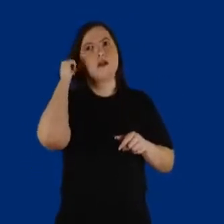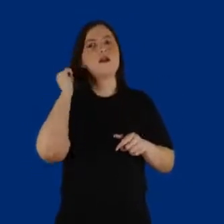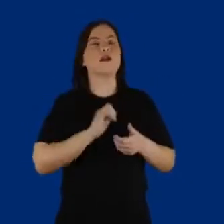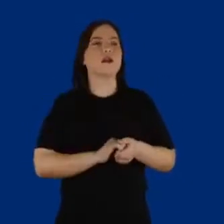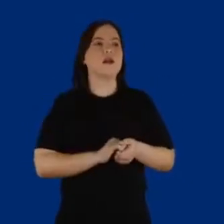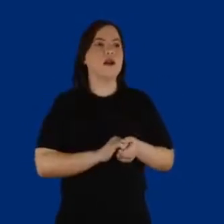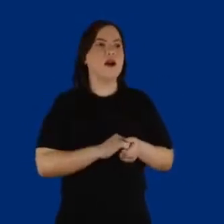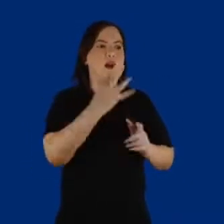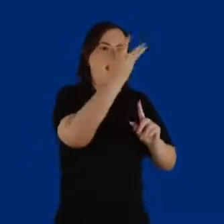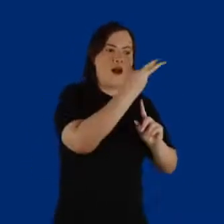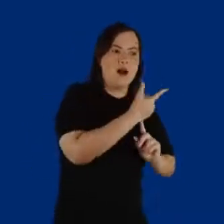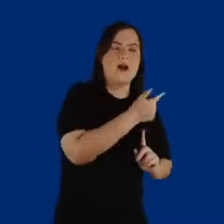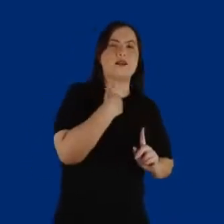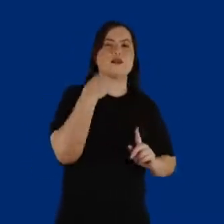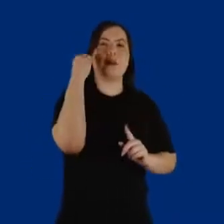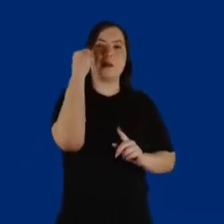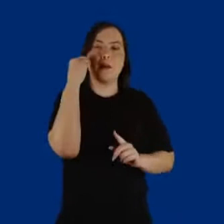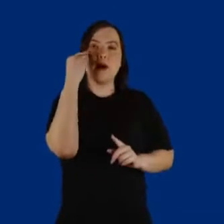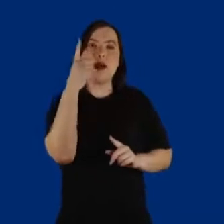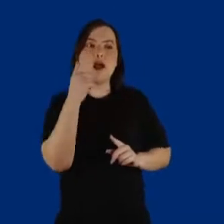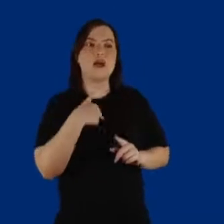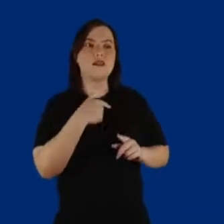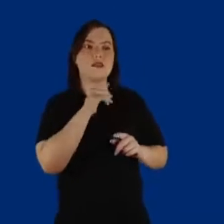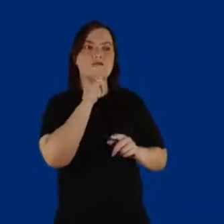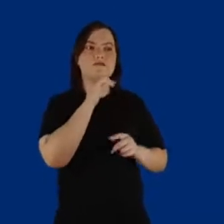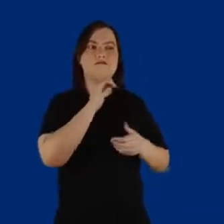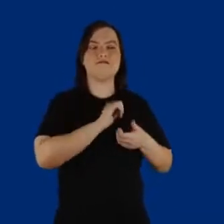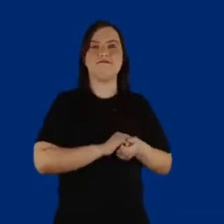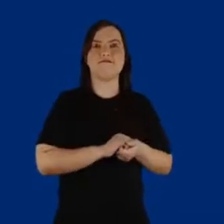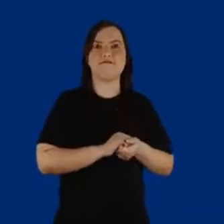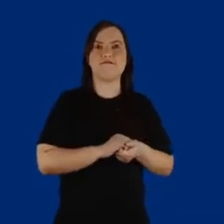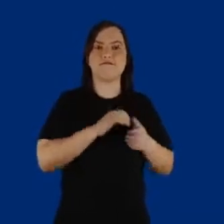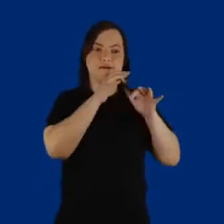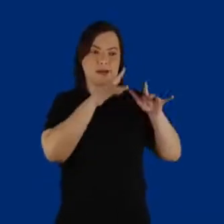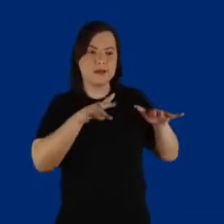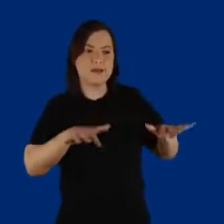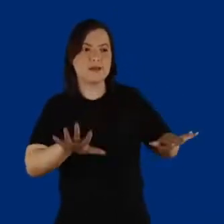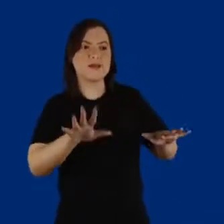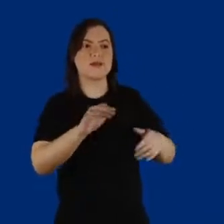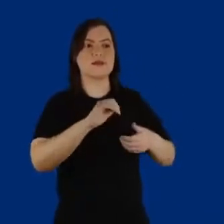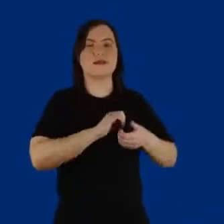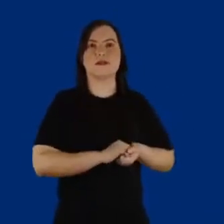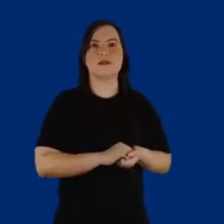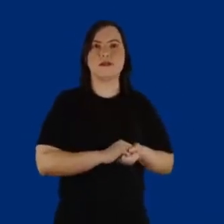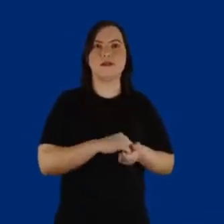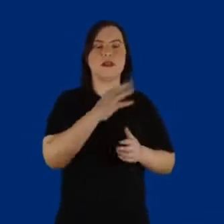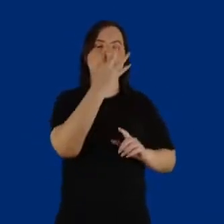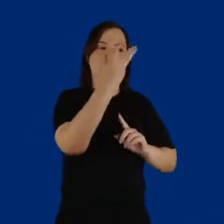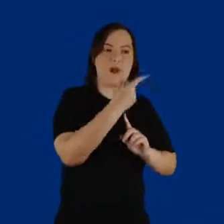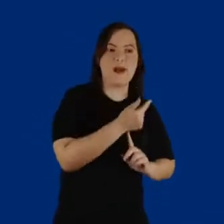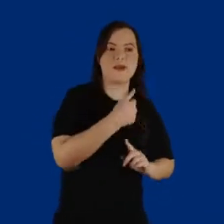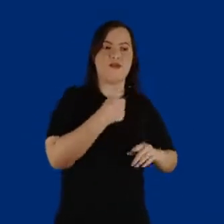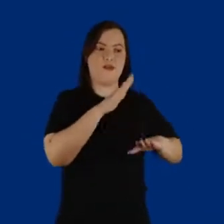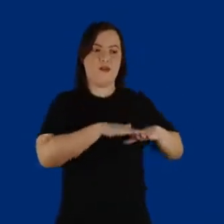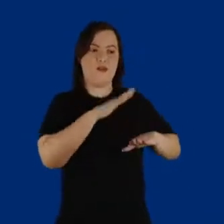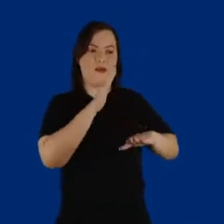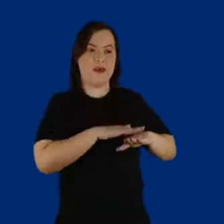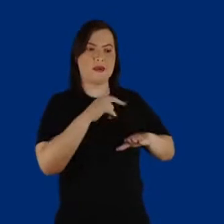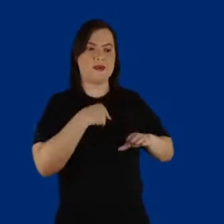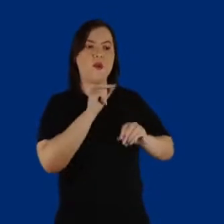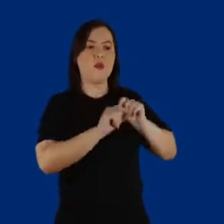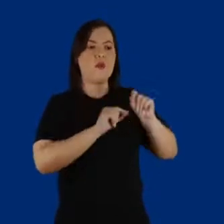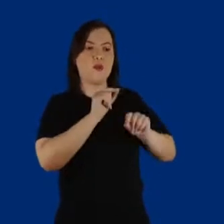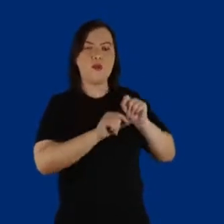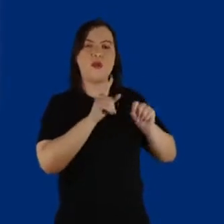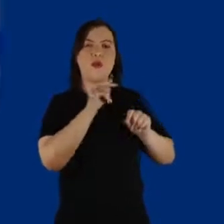a arte é uma experiência muito fluida. Para mim, fazer arte é algo